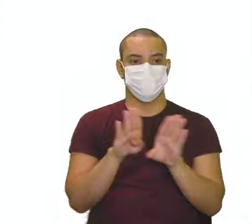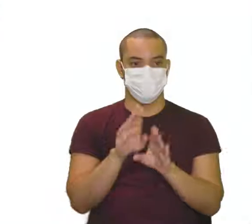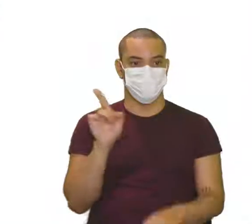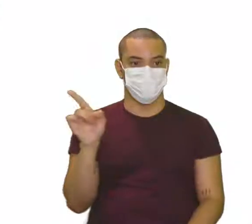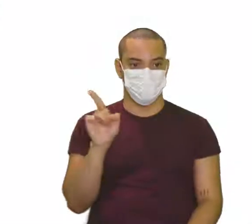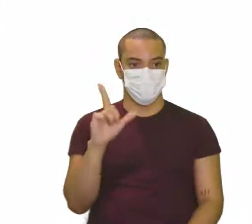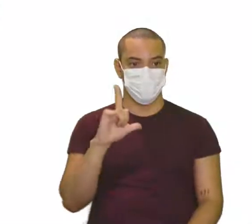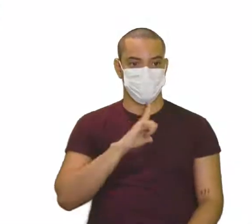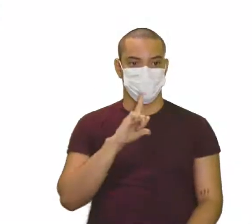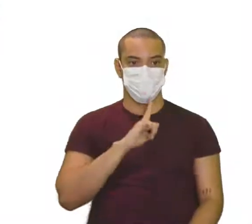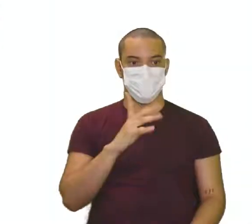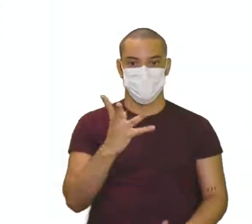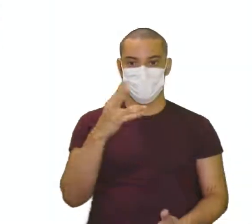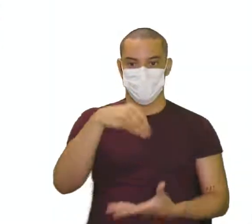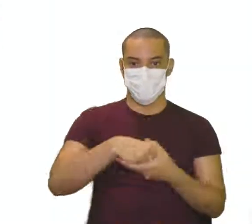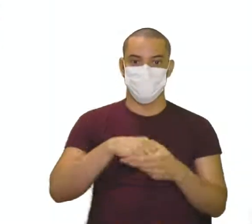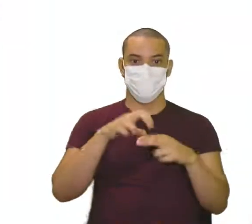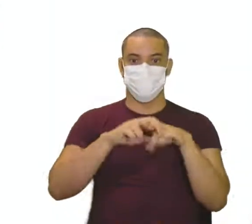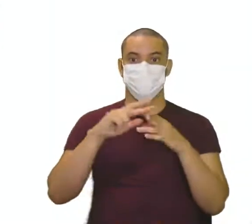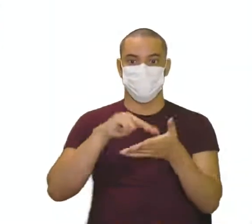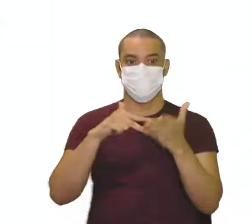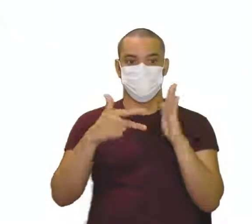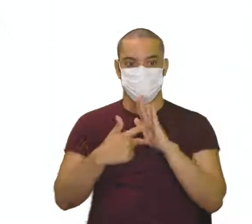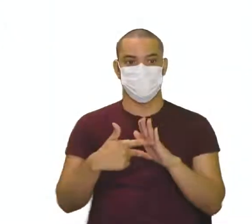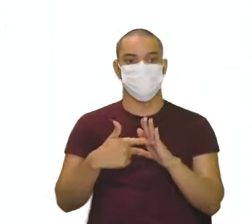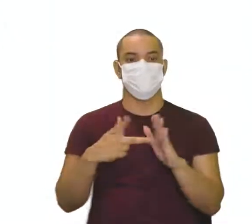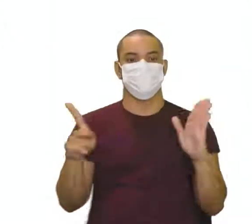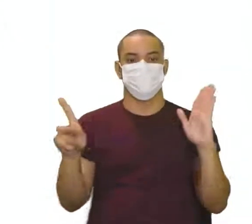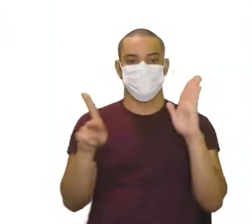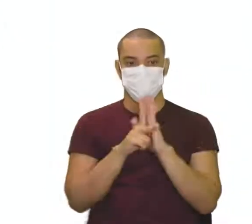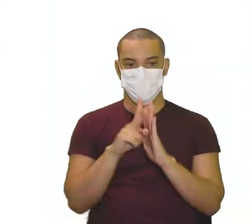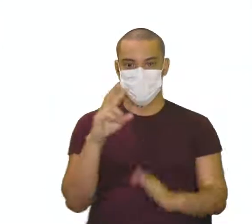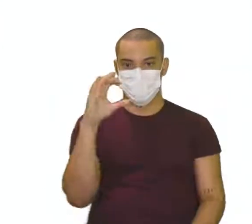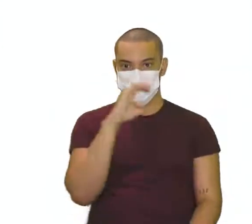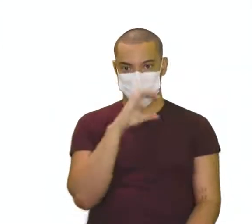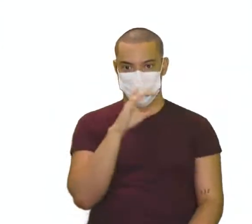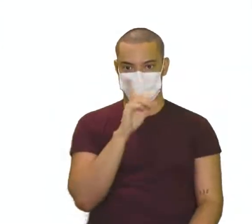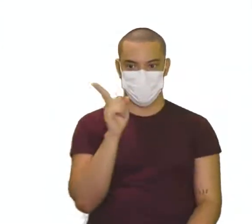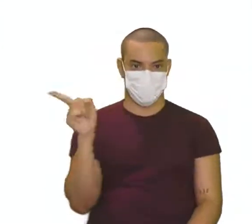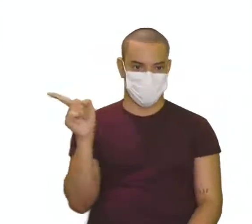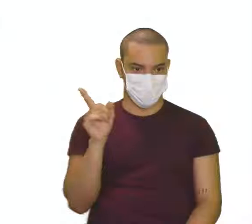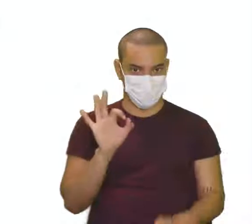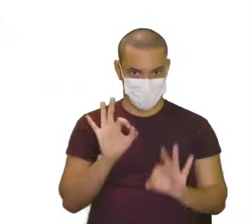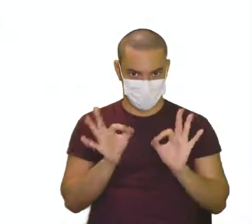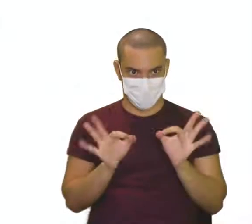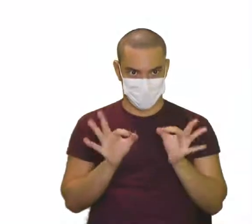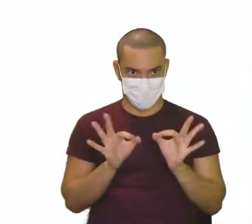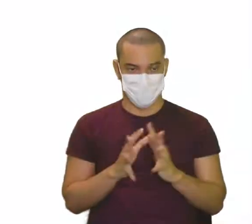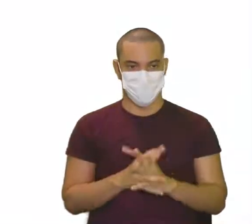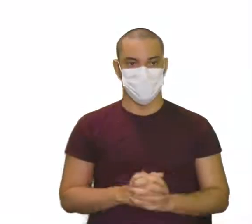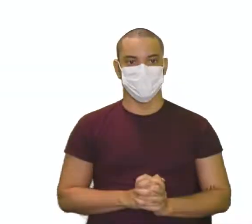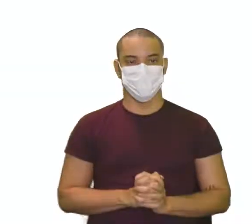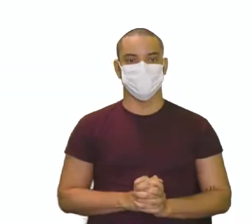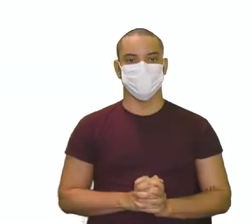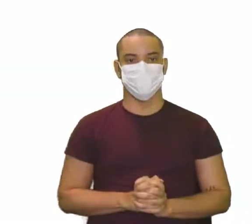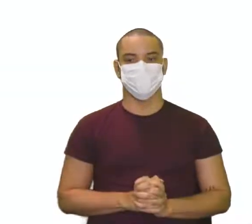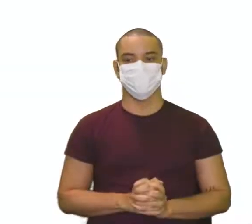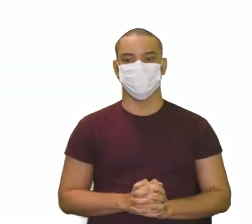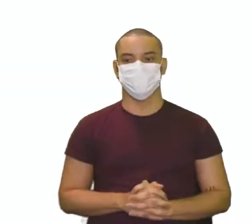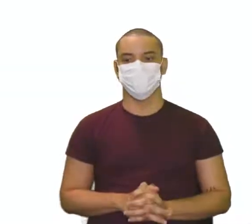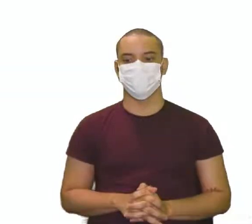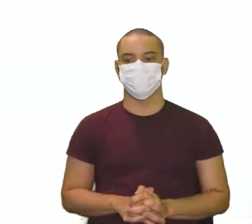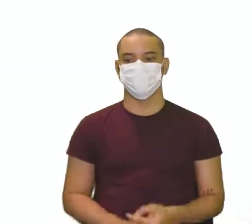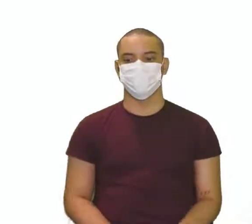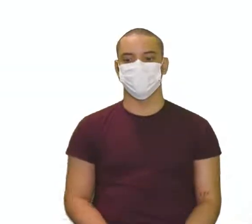aqui, ó, ele está entrando, então vai ser perpendicular a essa velocidade aqui. Ok? Entendido isso? E aqui, pessoal, veja